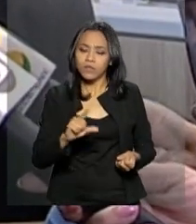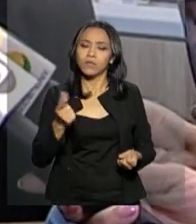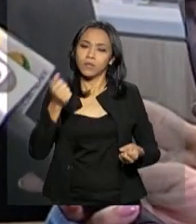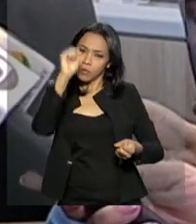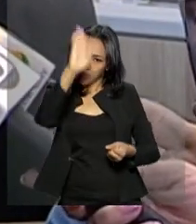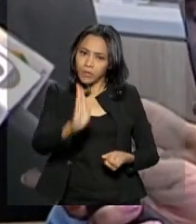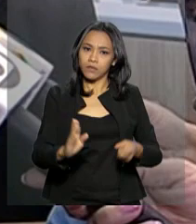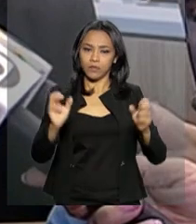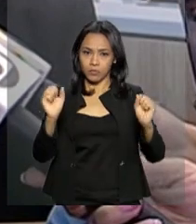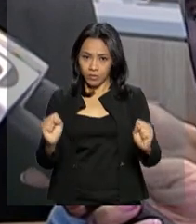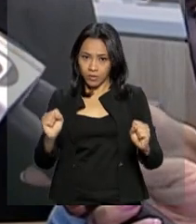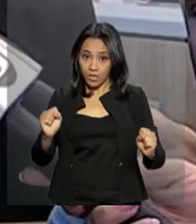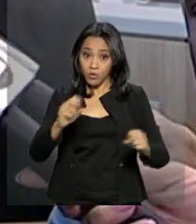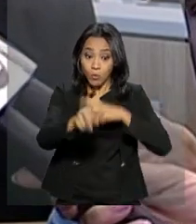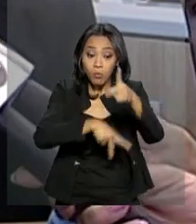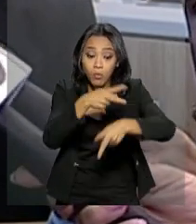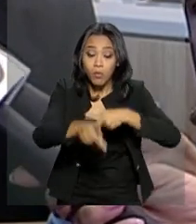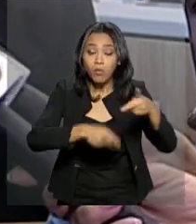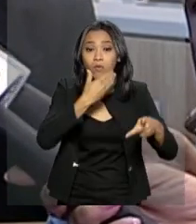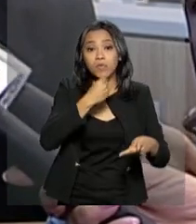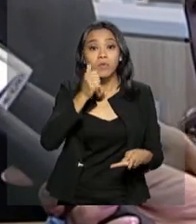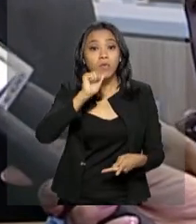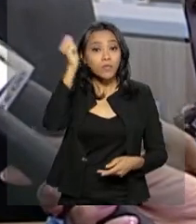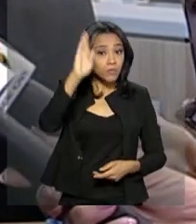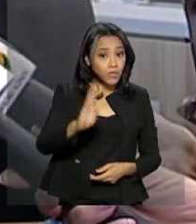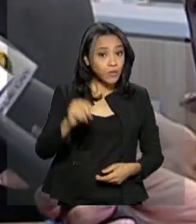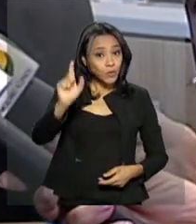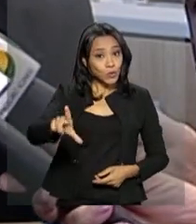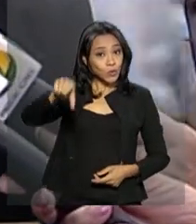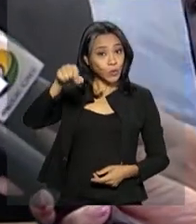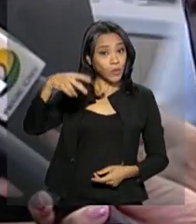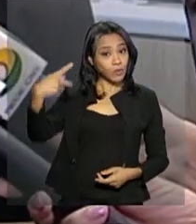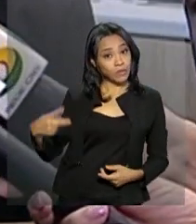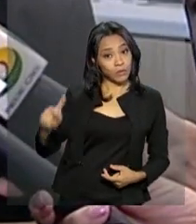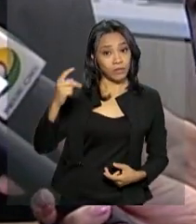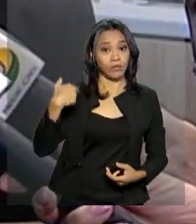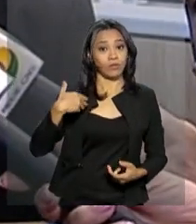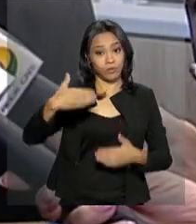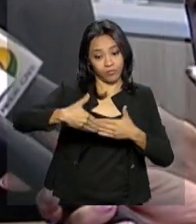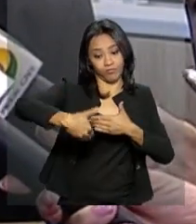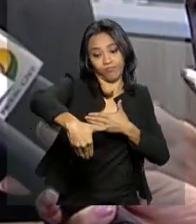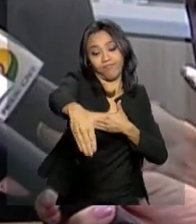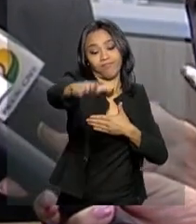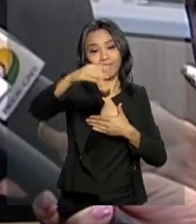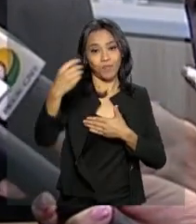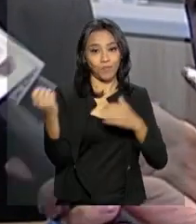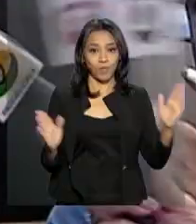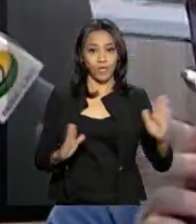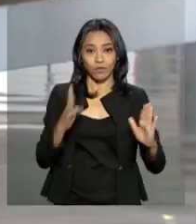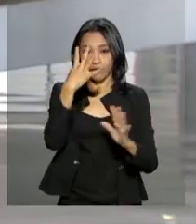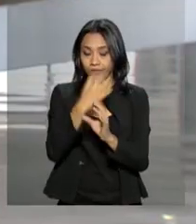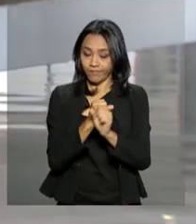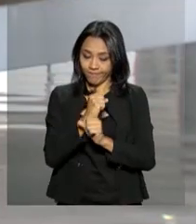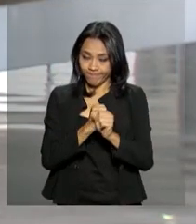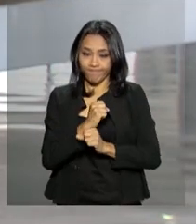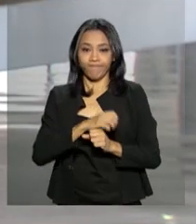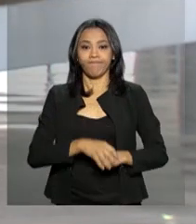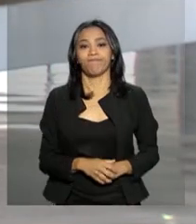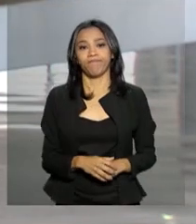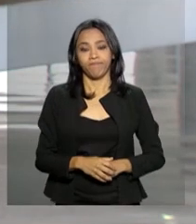brasil pudesse os brasileiros e brasileiras escolherem os seus dirigentes nos próximos quatro anos